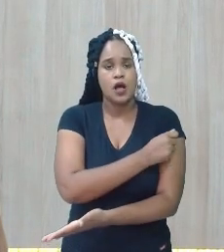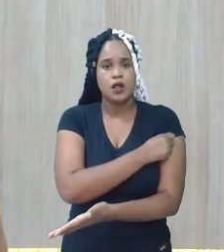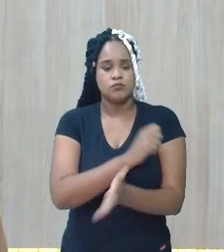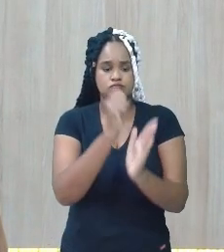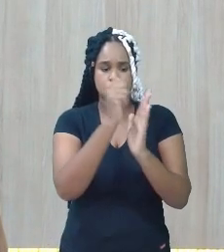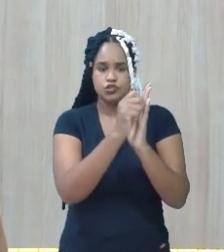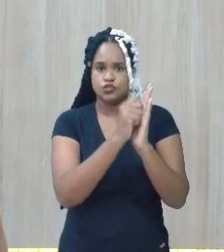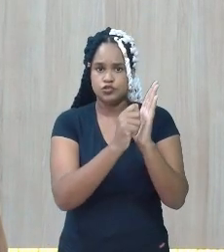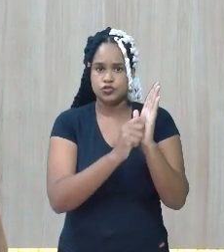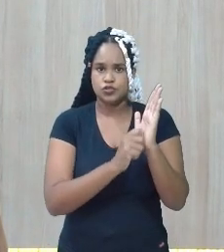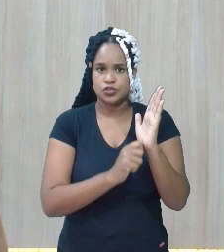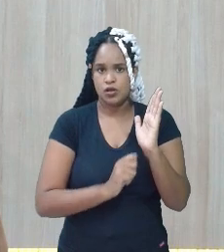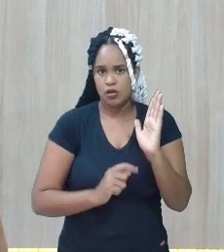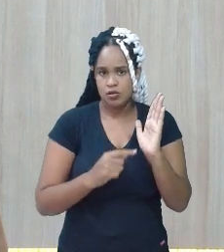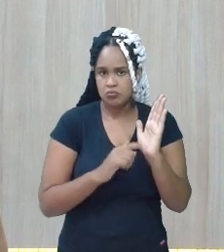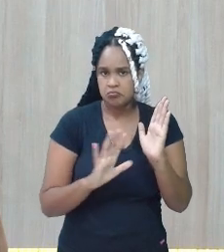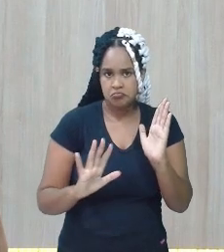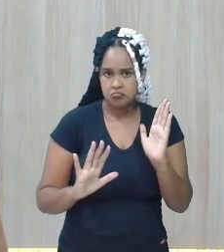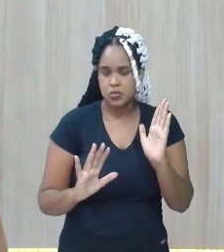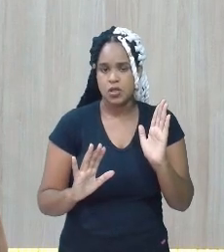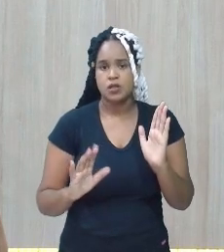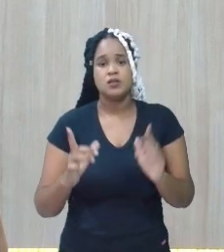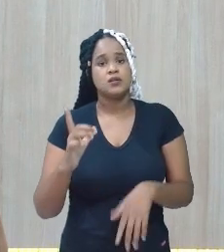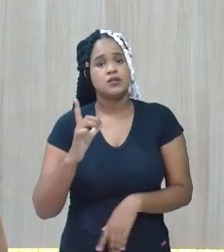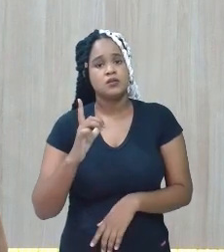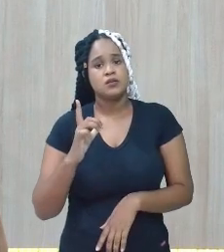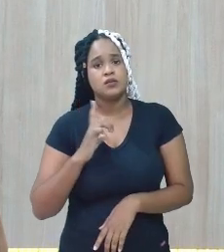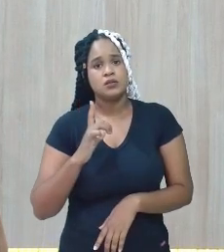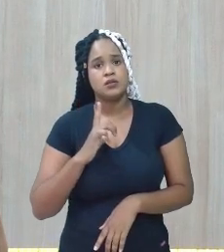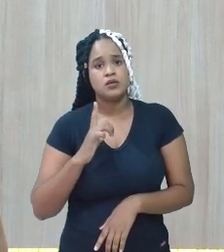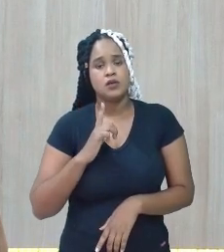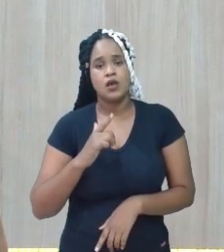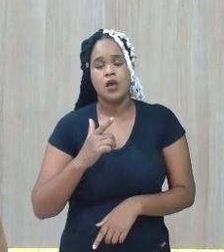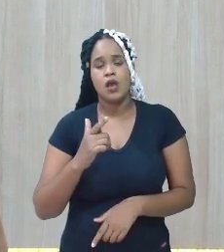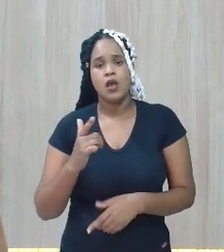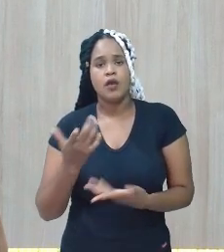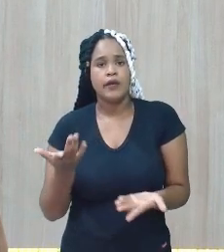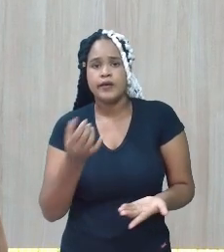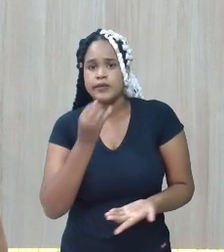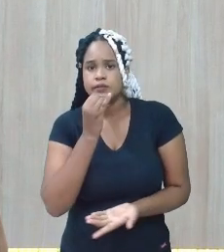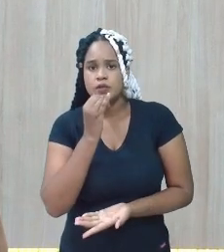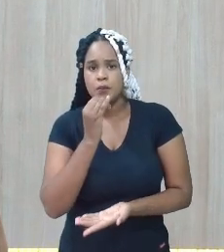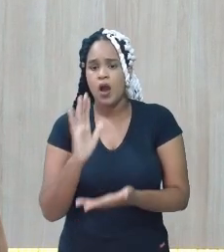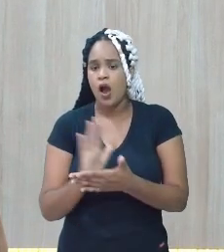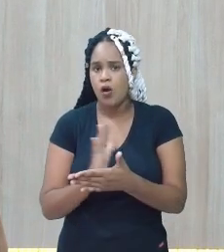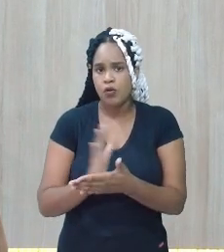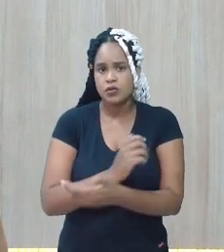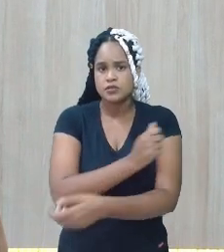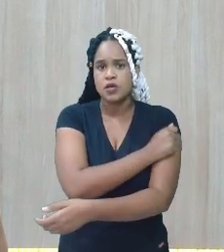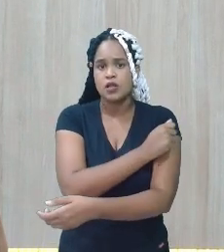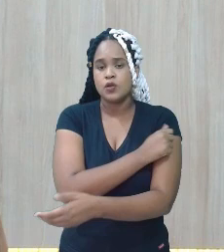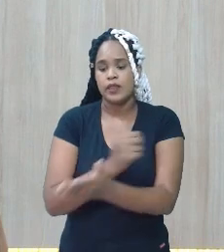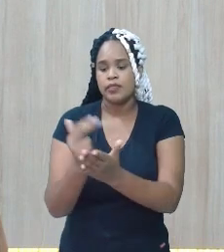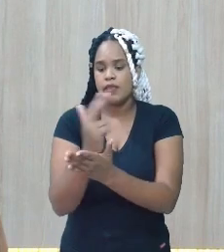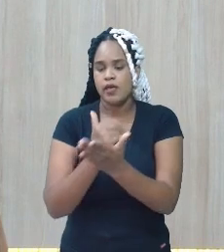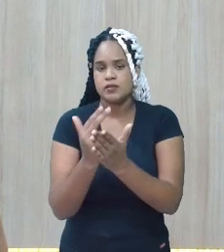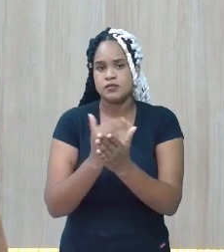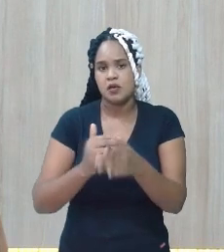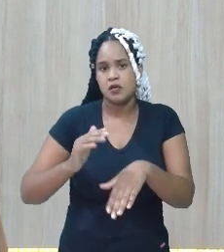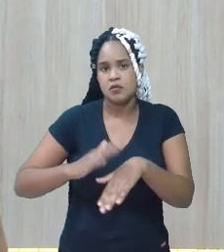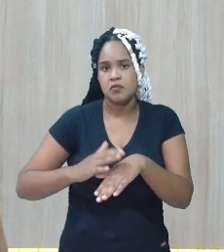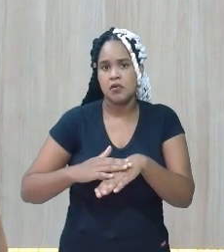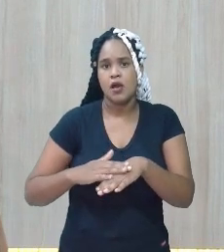escrever, vai usar só a escrita. Vai ter estudante que ele vai usar só os desenhos para representar aquele desenho,